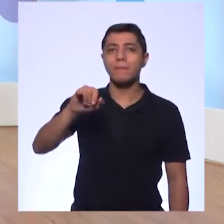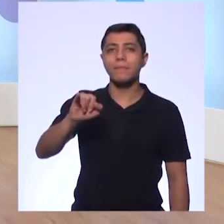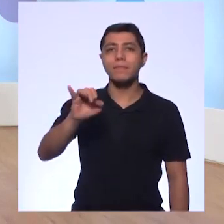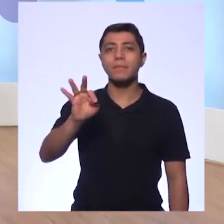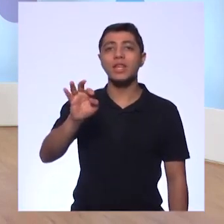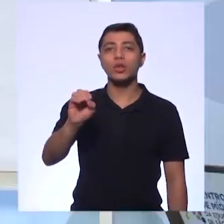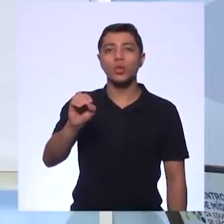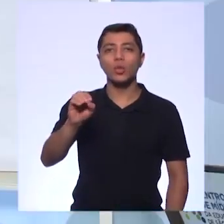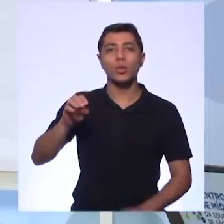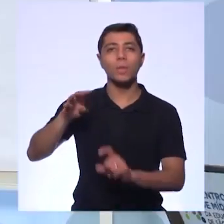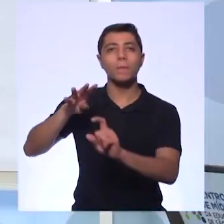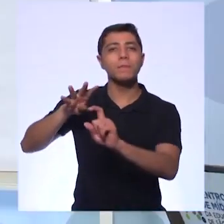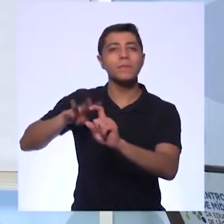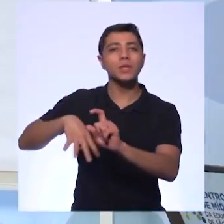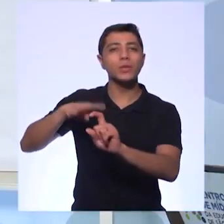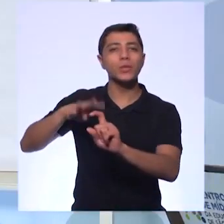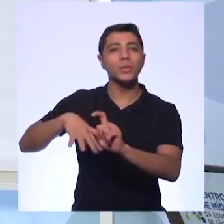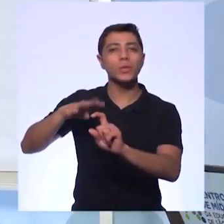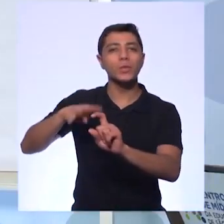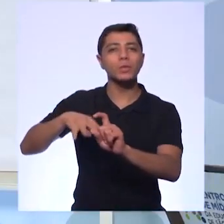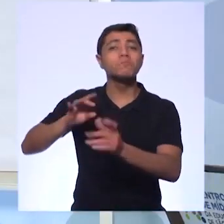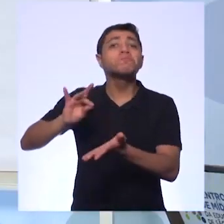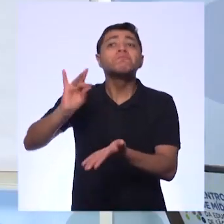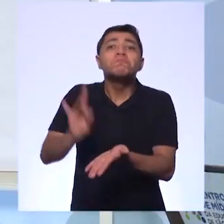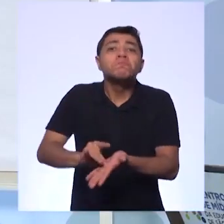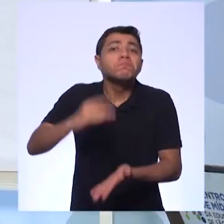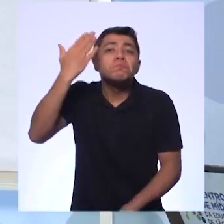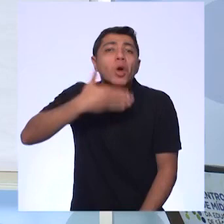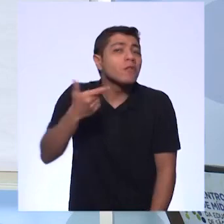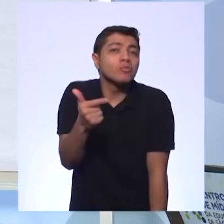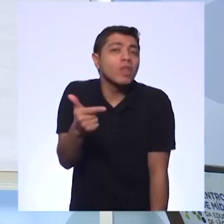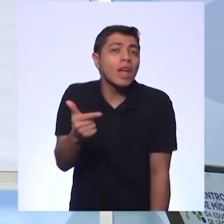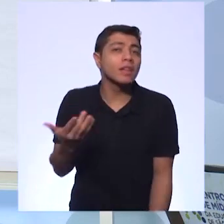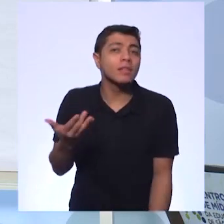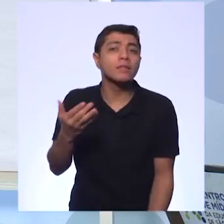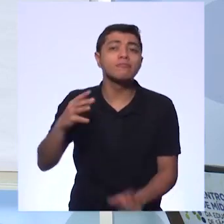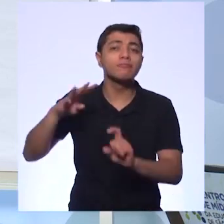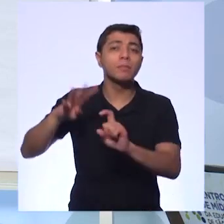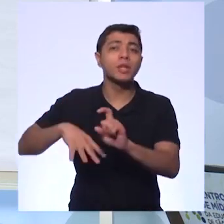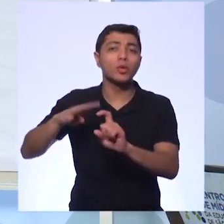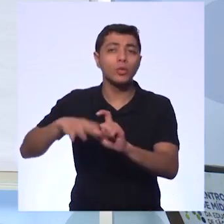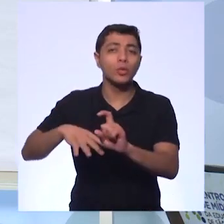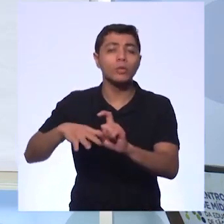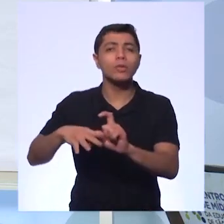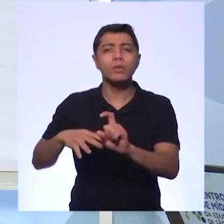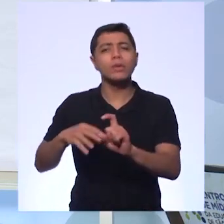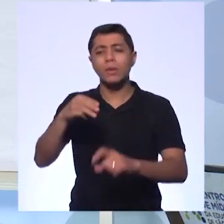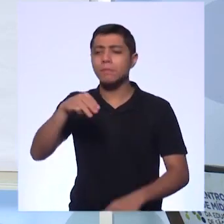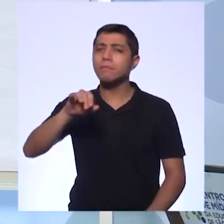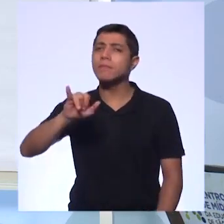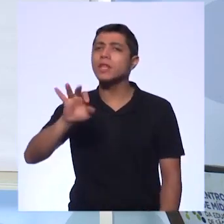ali, ó, myth. Então a pronúncia desse TH ali, vamos colocar ver de novo na tela como fica a palavra. A número